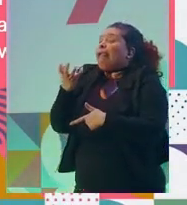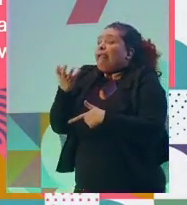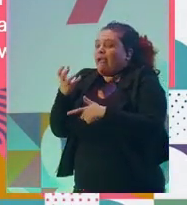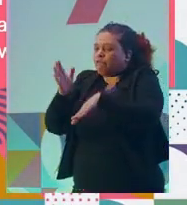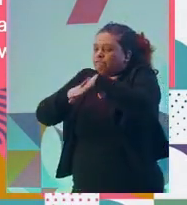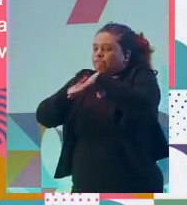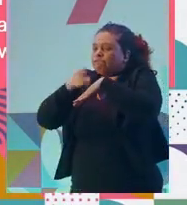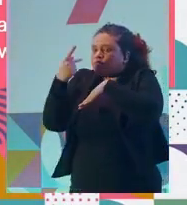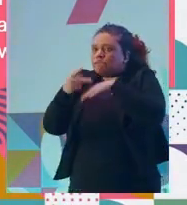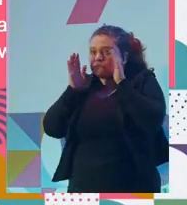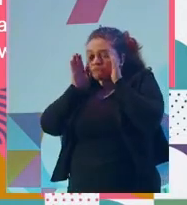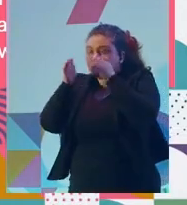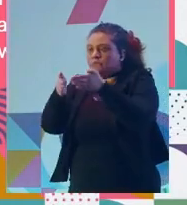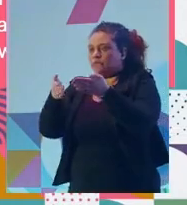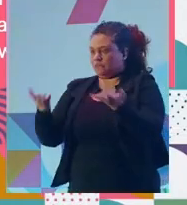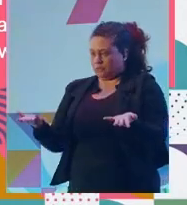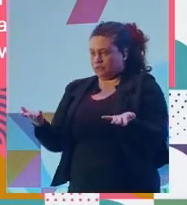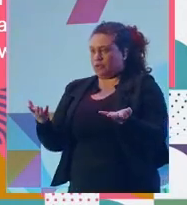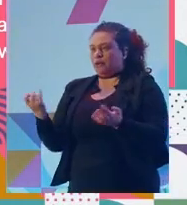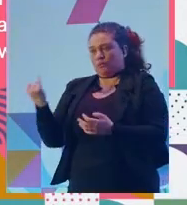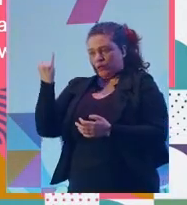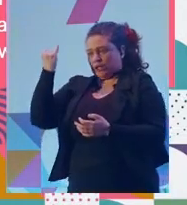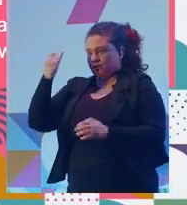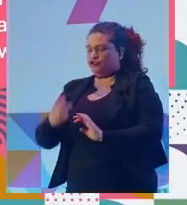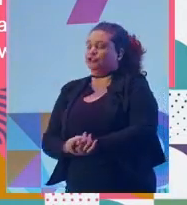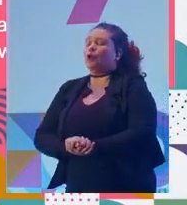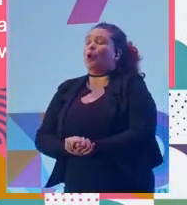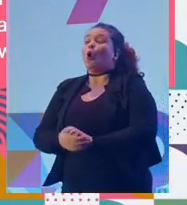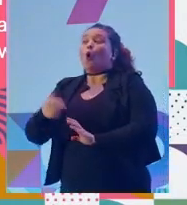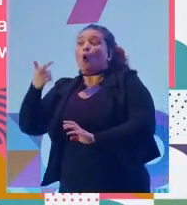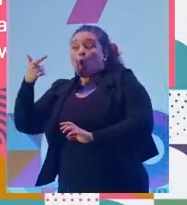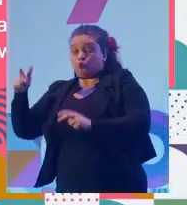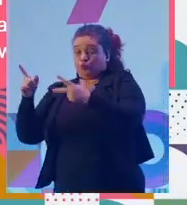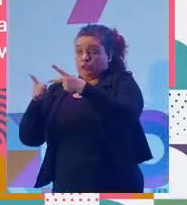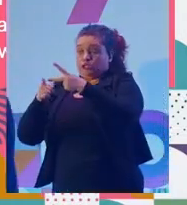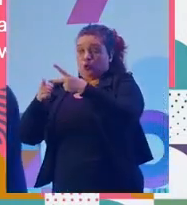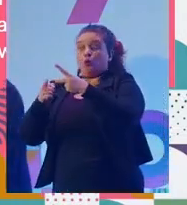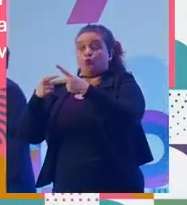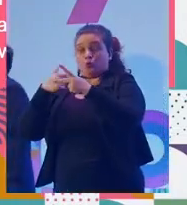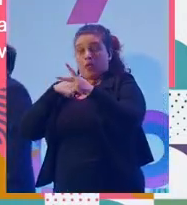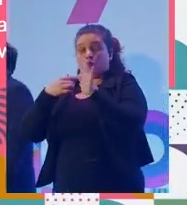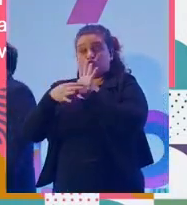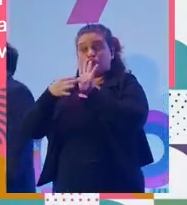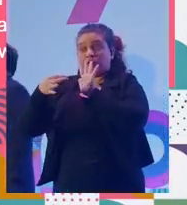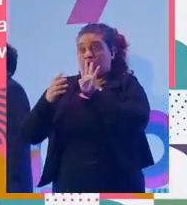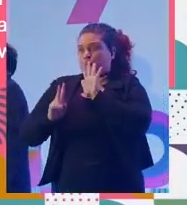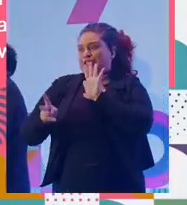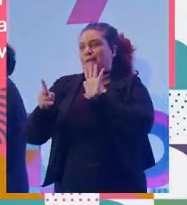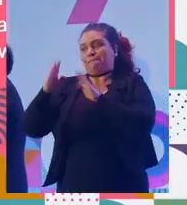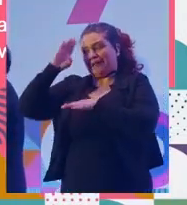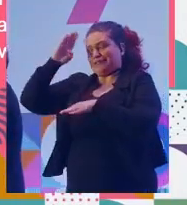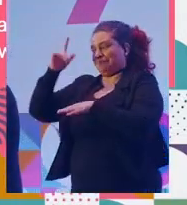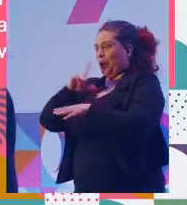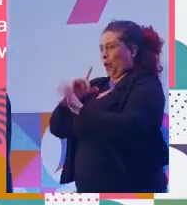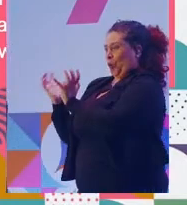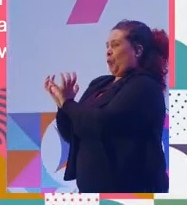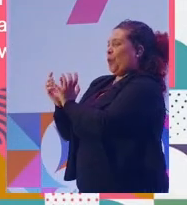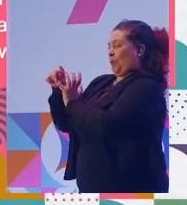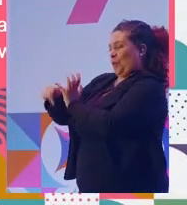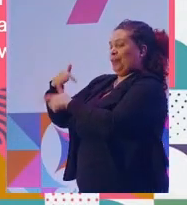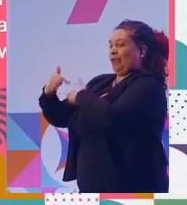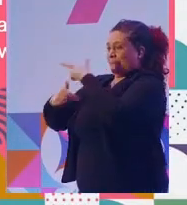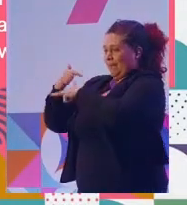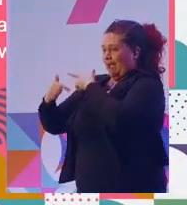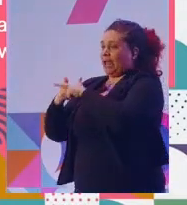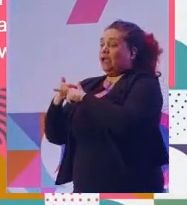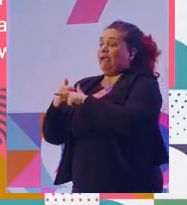segunda, e isso eu sempre destaco, principalmente no meu time, é que a plataforma de engenharia